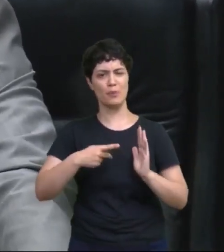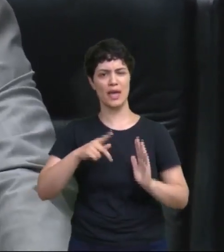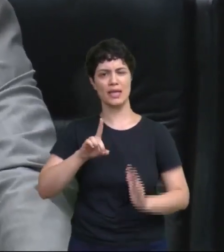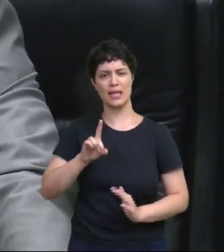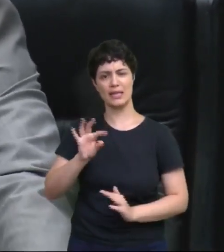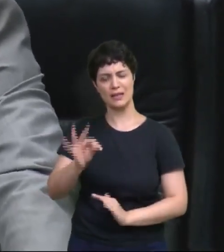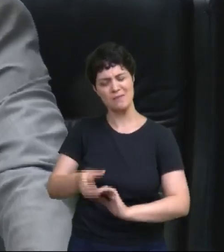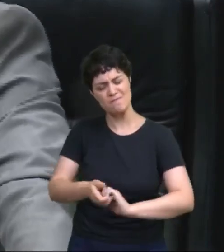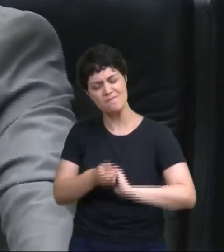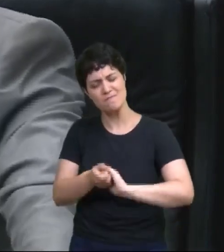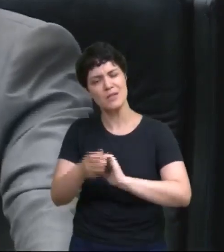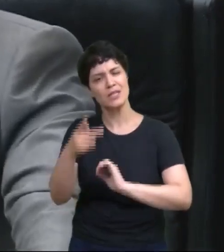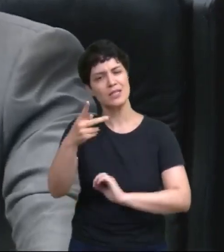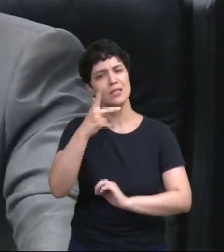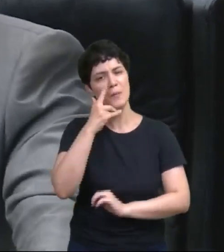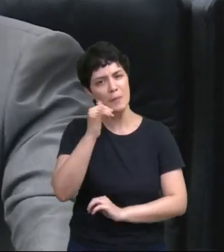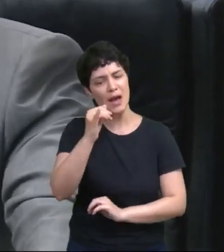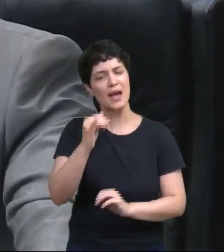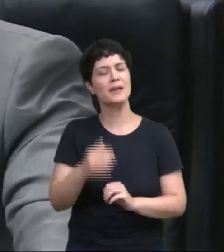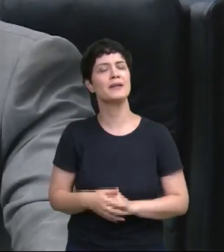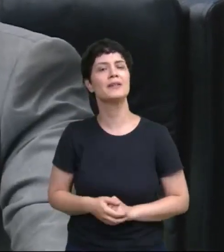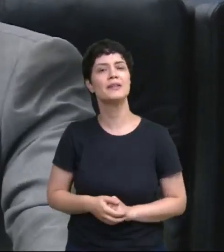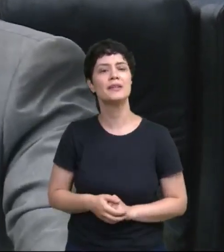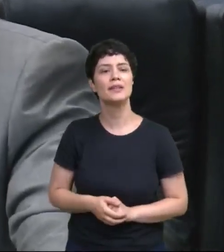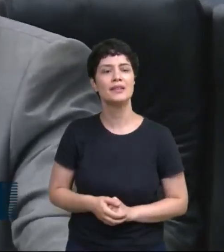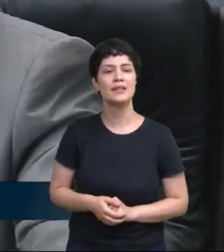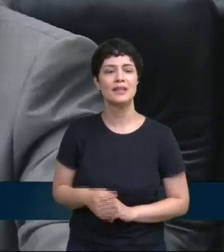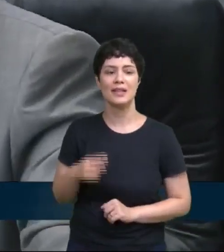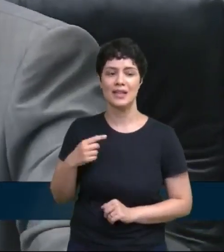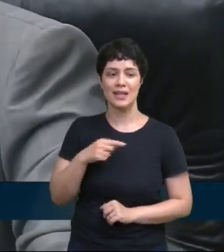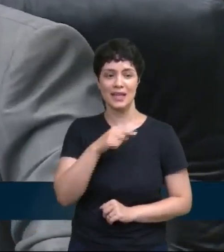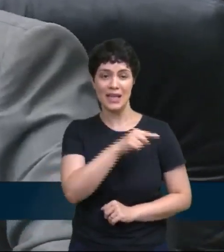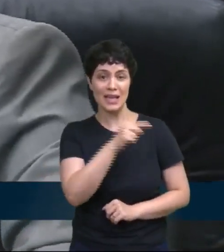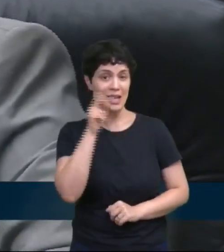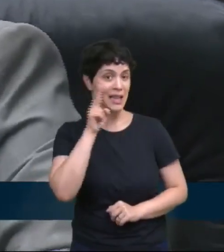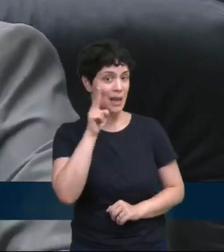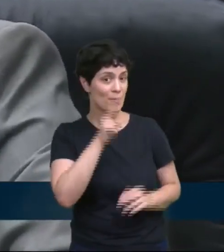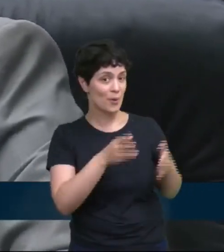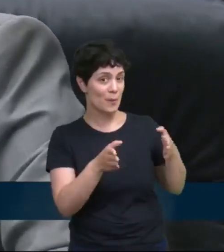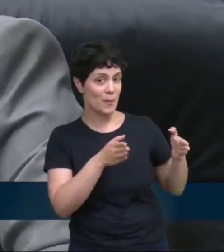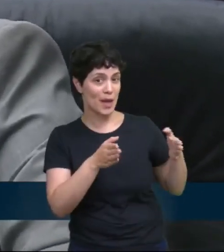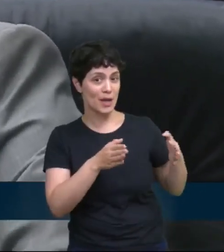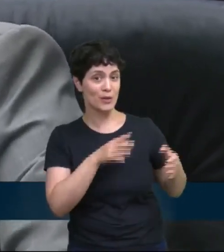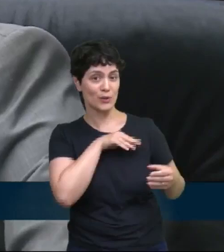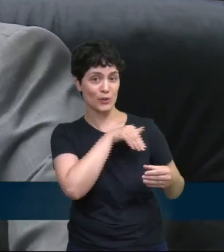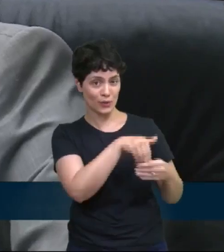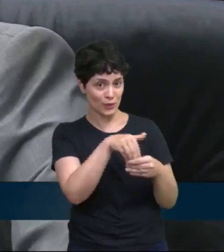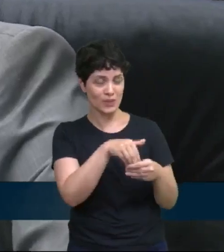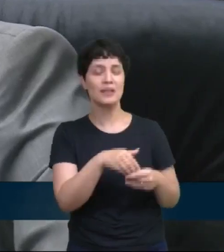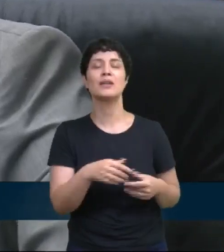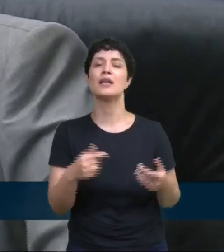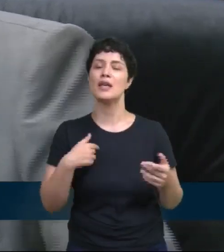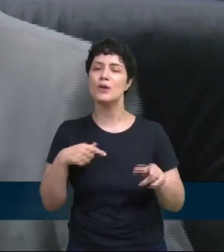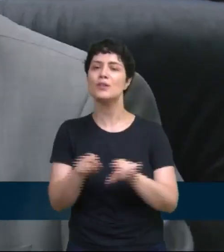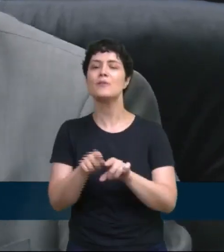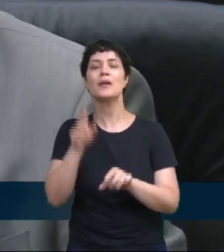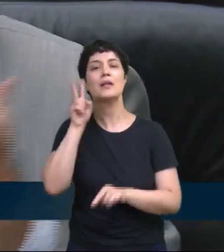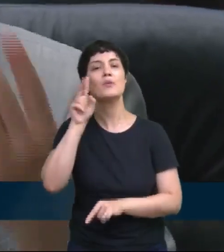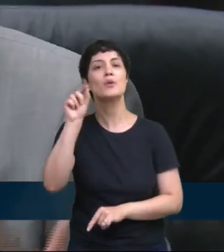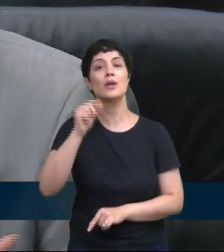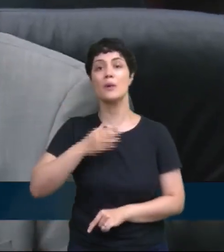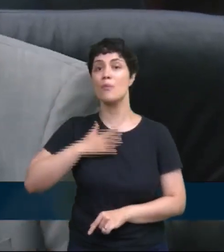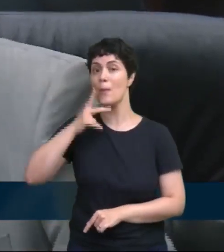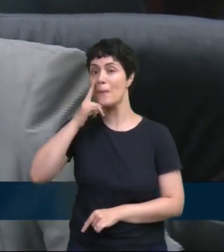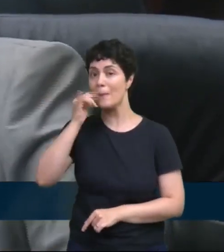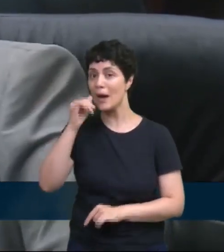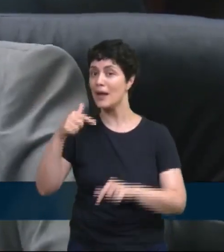Eu lembrei, o Paulo lembrou da campanha. O meu pai trabalhou com o seu pai e fez o